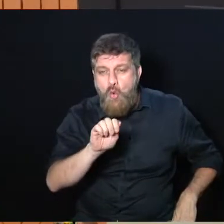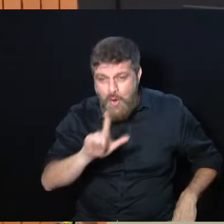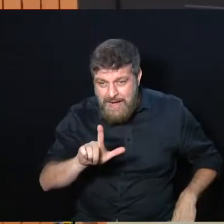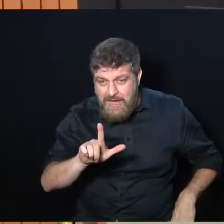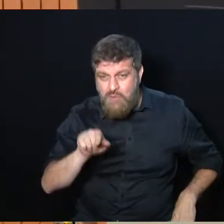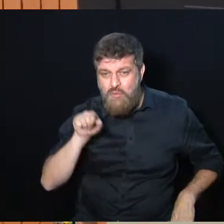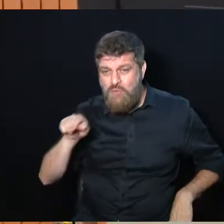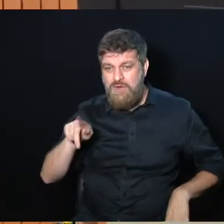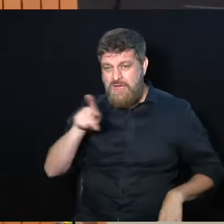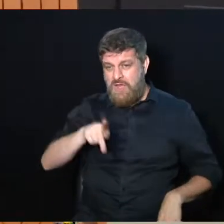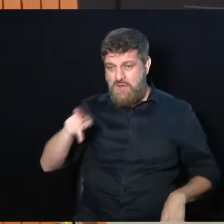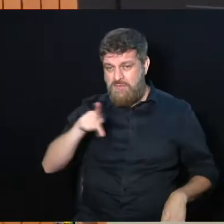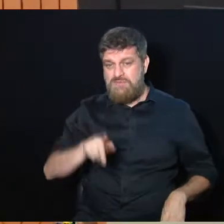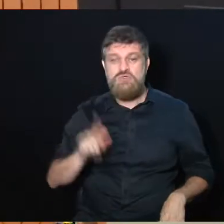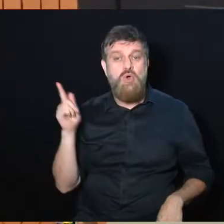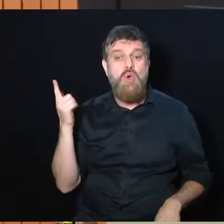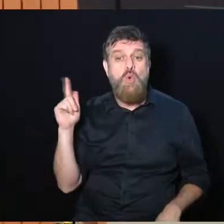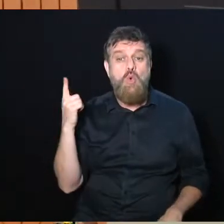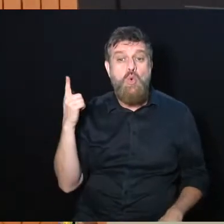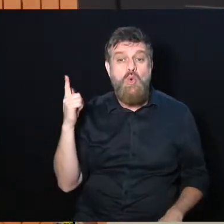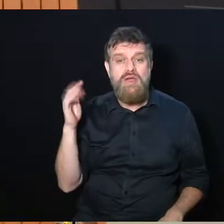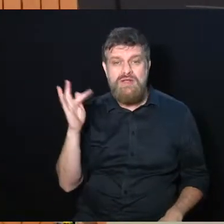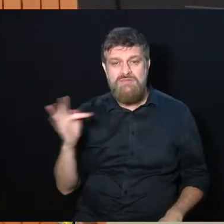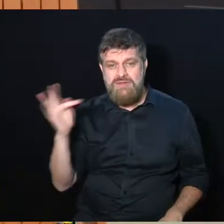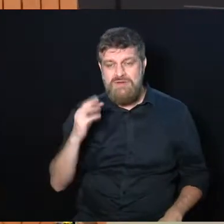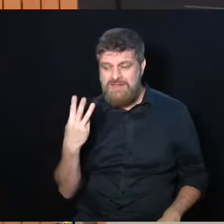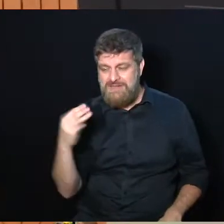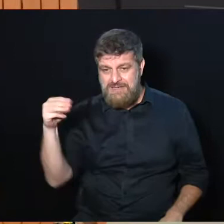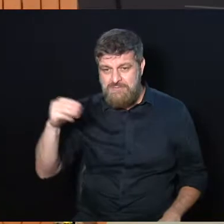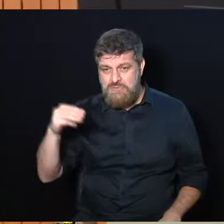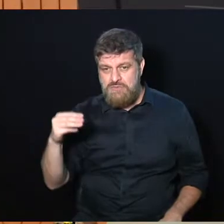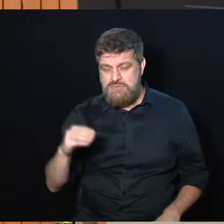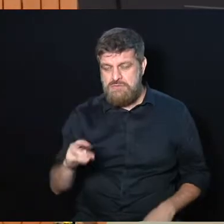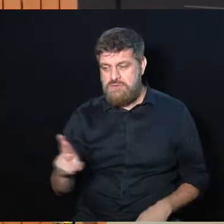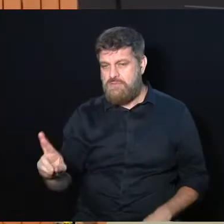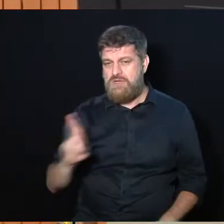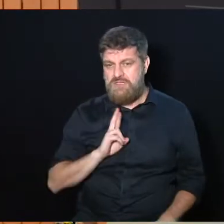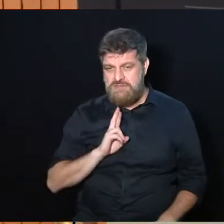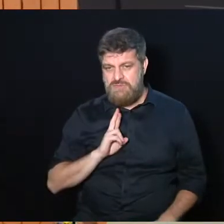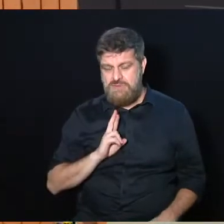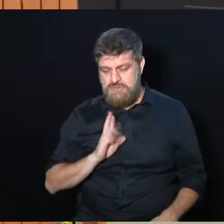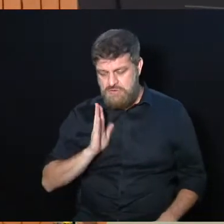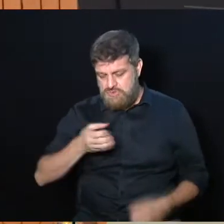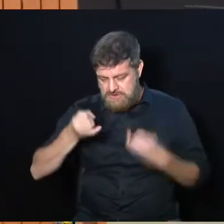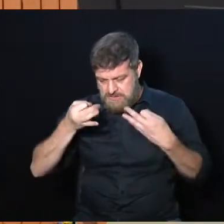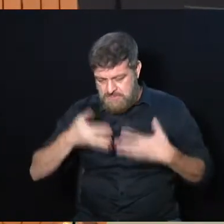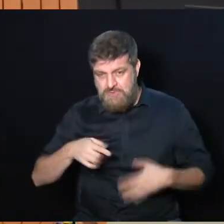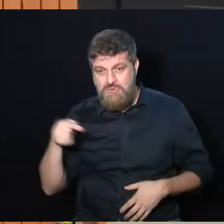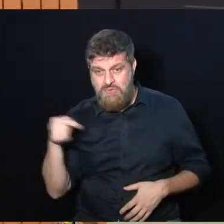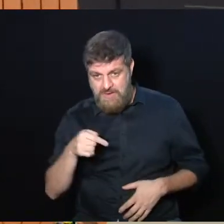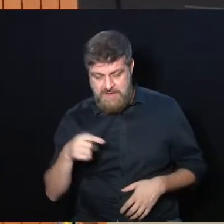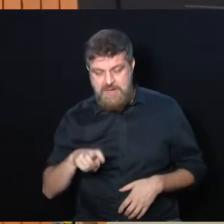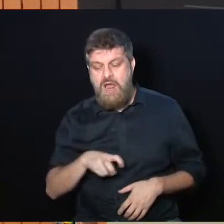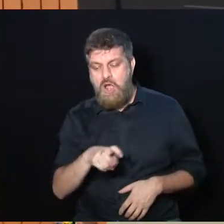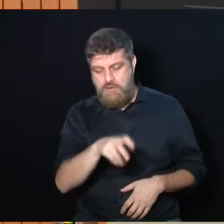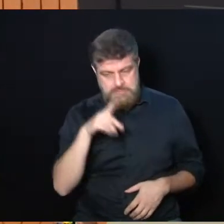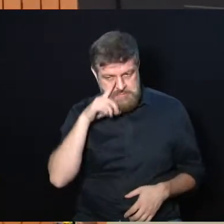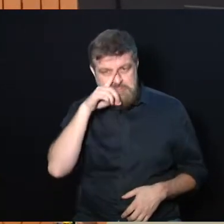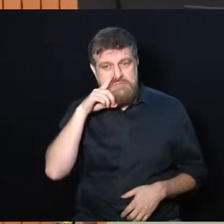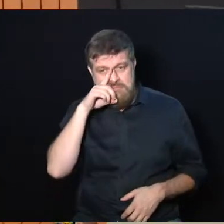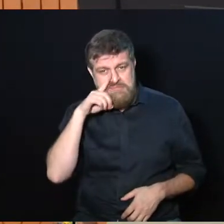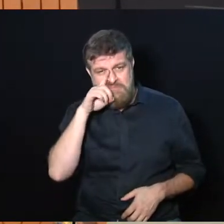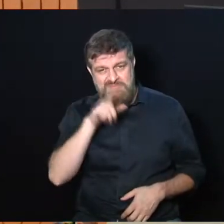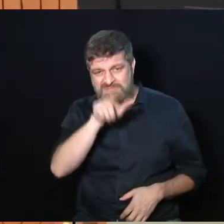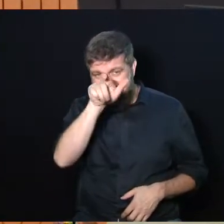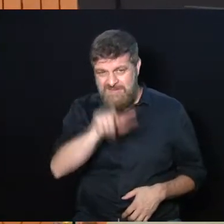docente na Universidade Federal de Goiânia. 3 minutos depois, ele já me disse qual que era a subespécie, e realmente era uma peçonhenta, e o paciente